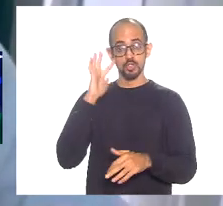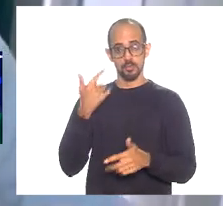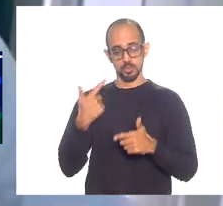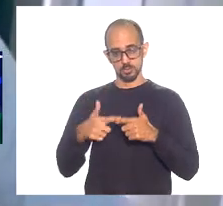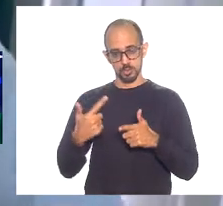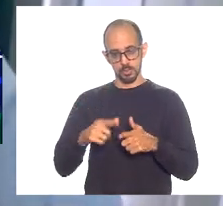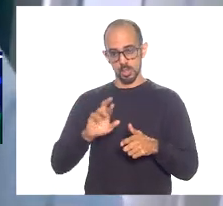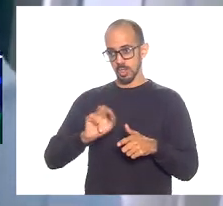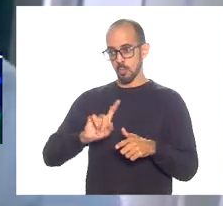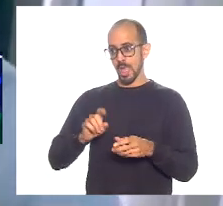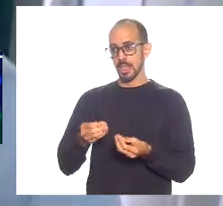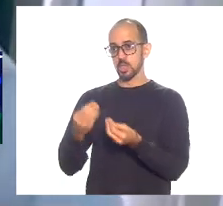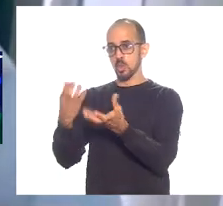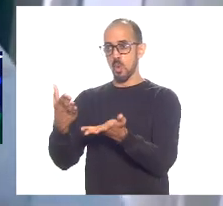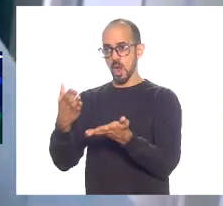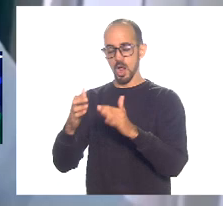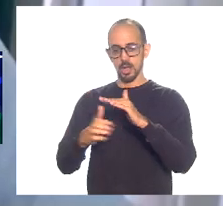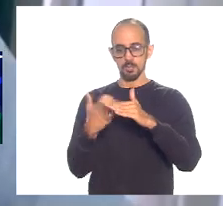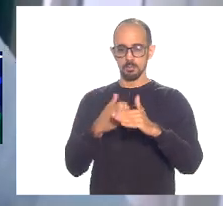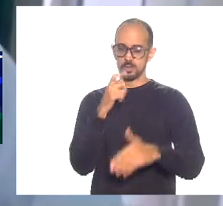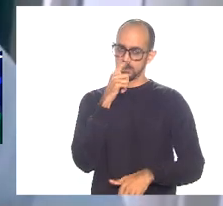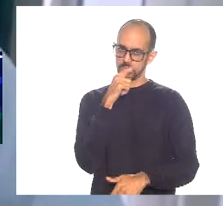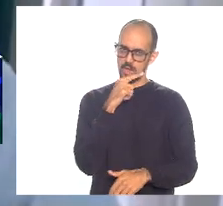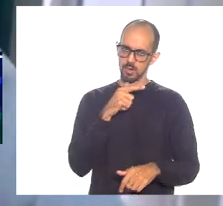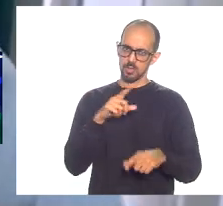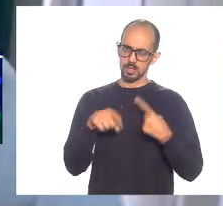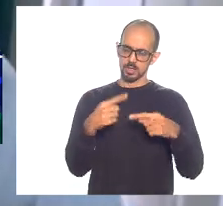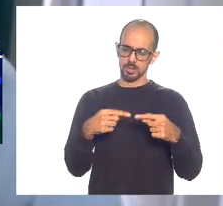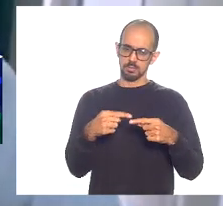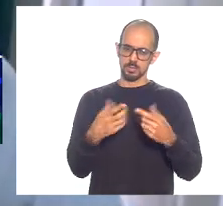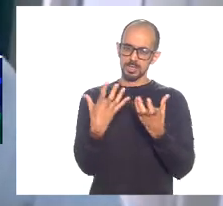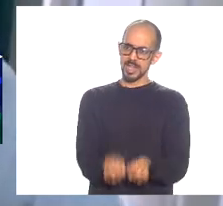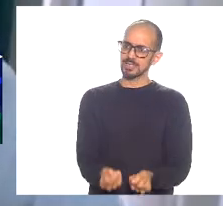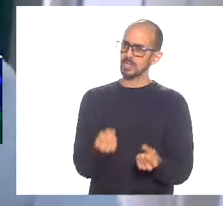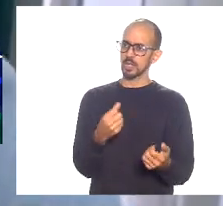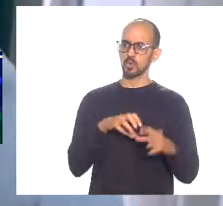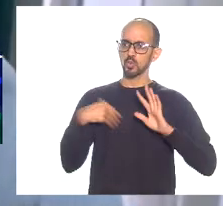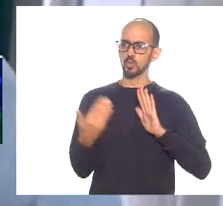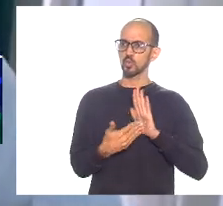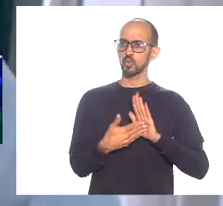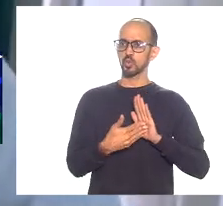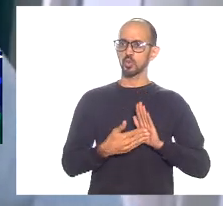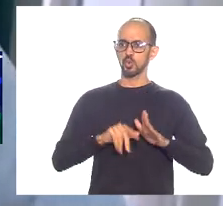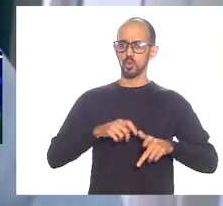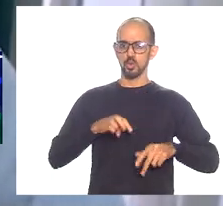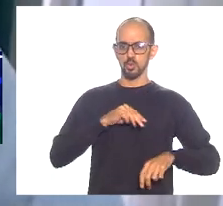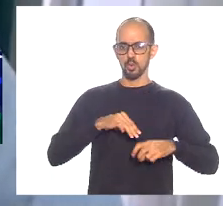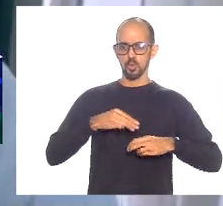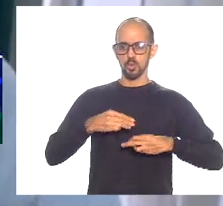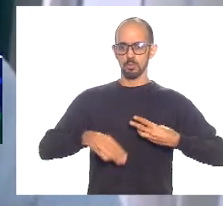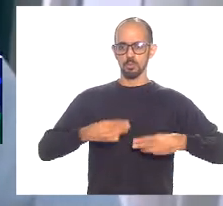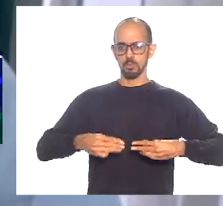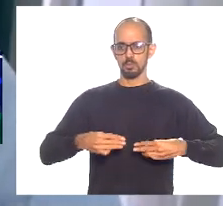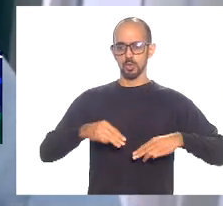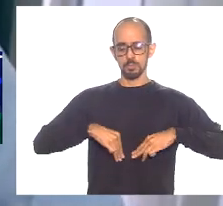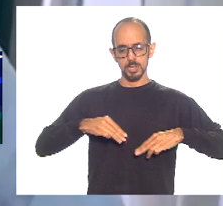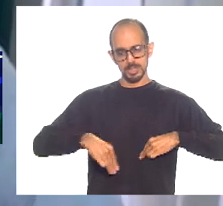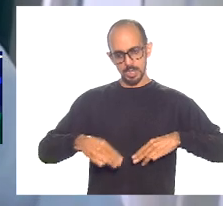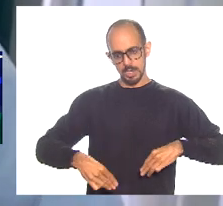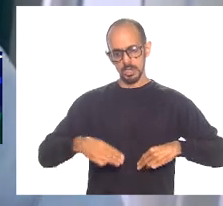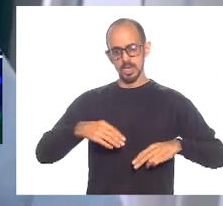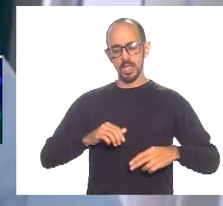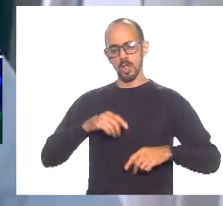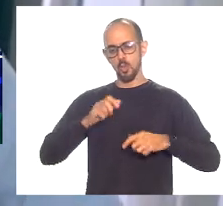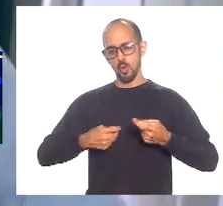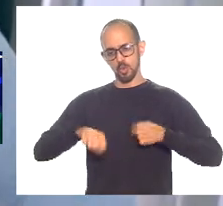Cedae e perdendo todo o resto e se submeter da tudo no ministério da economia quer que a gente vai resolver esse dilema por